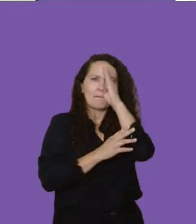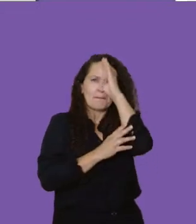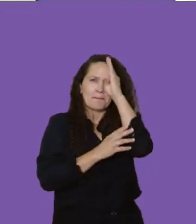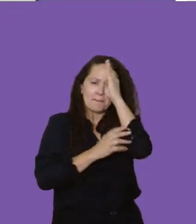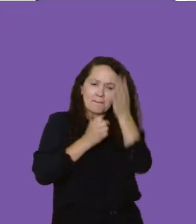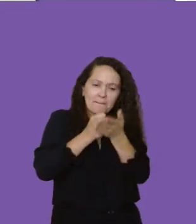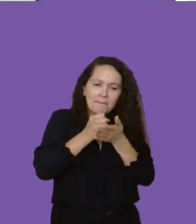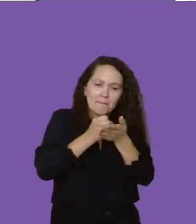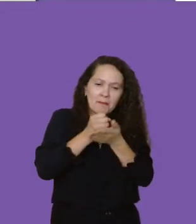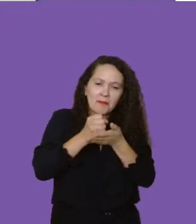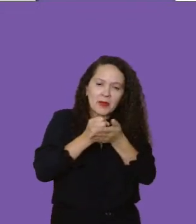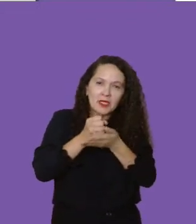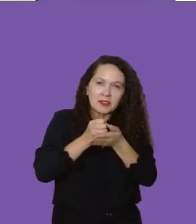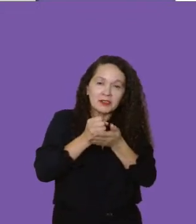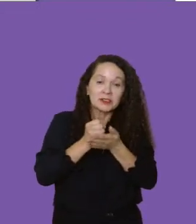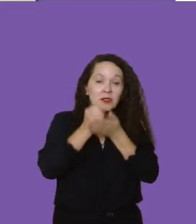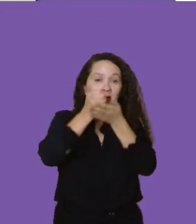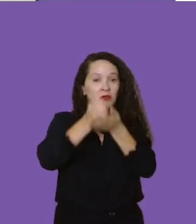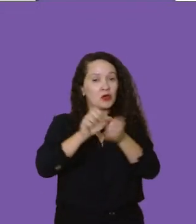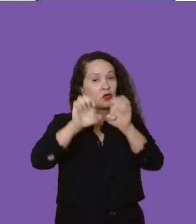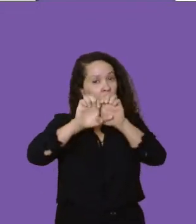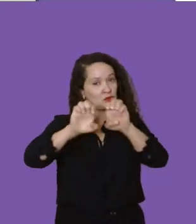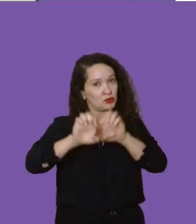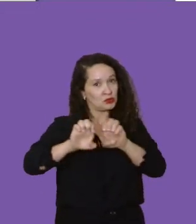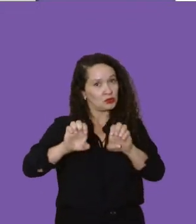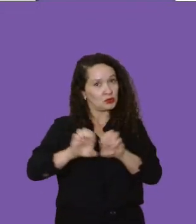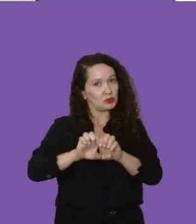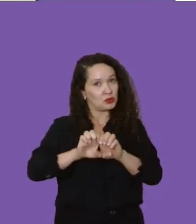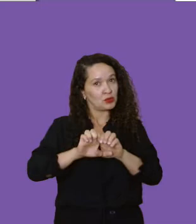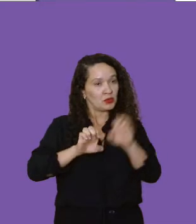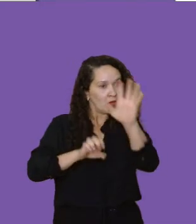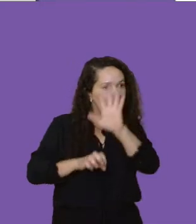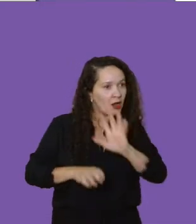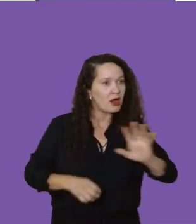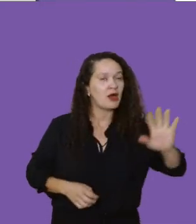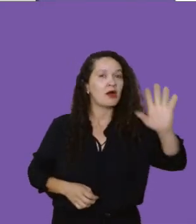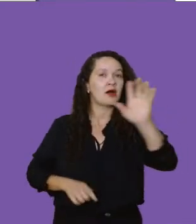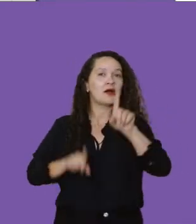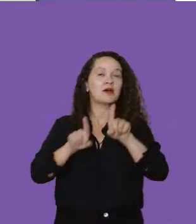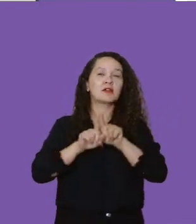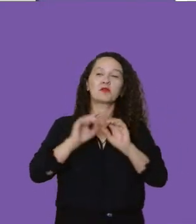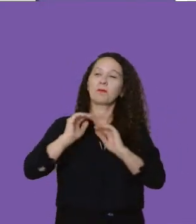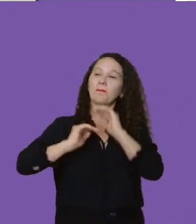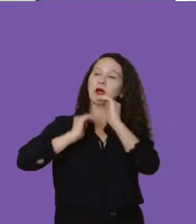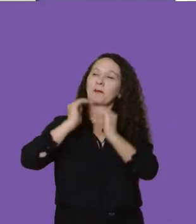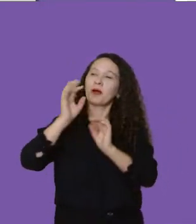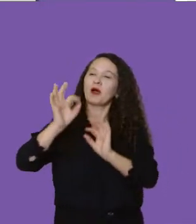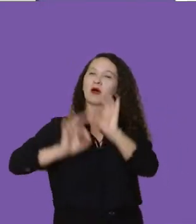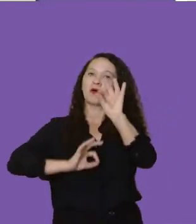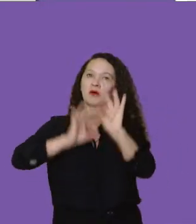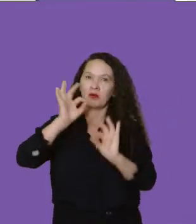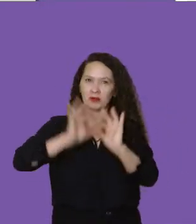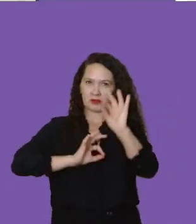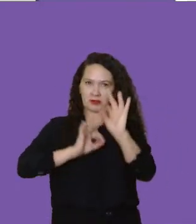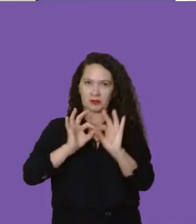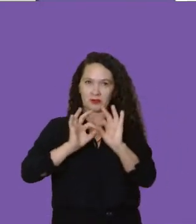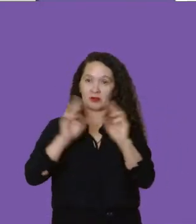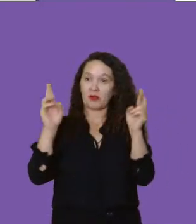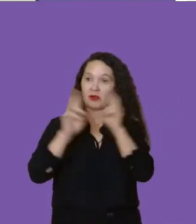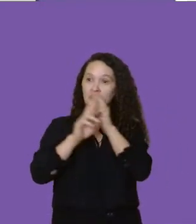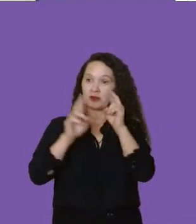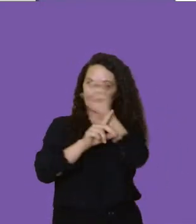fundamentais que estruturam a dimensão e o processo de